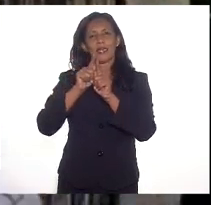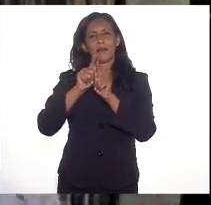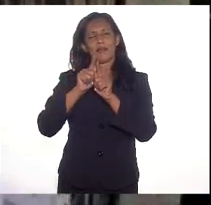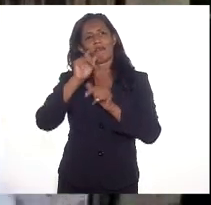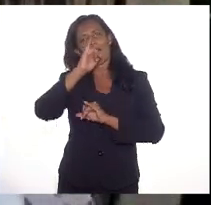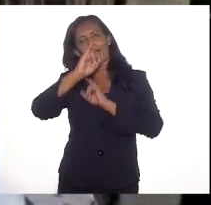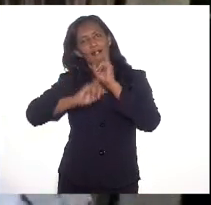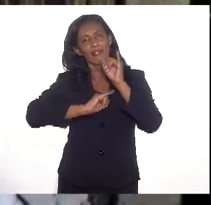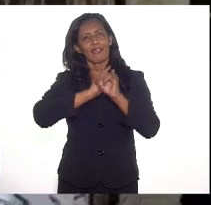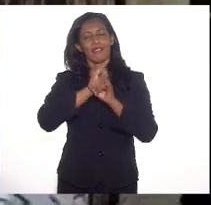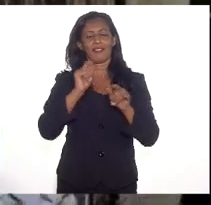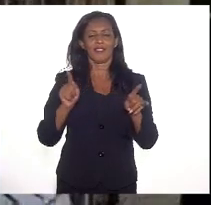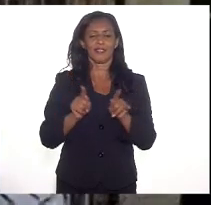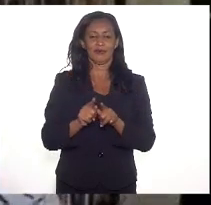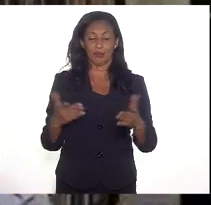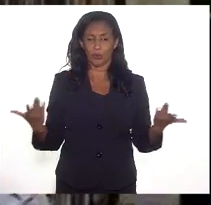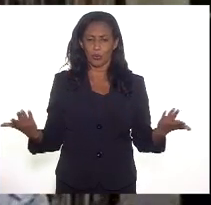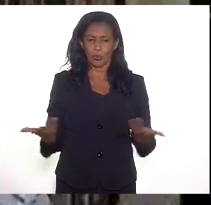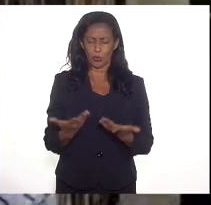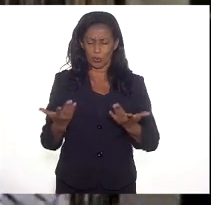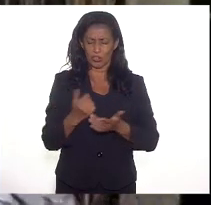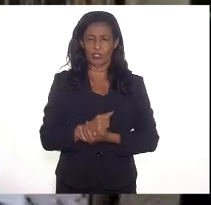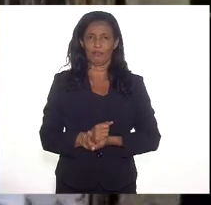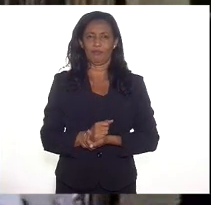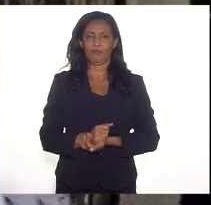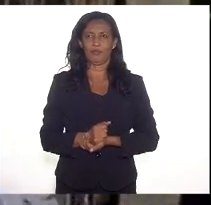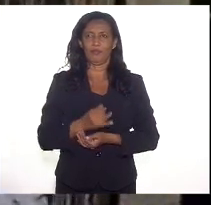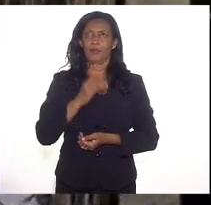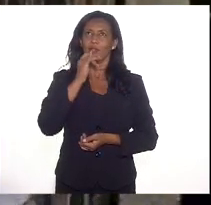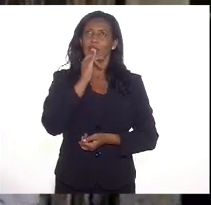sociais. Hoje, por exemplo, daqui a pouco,